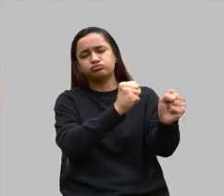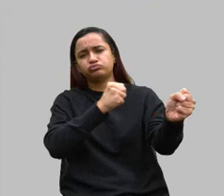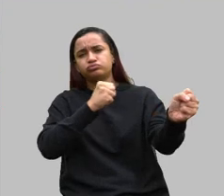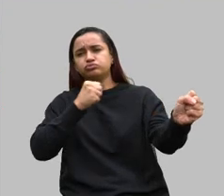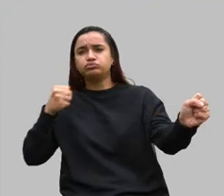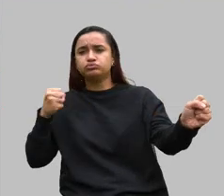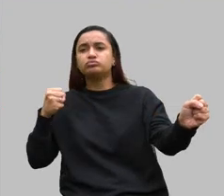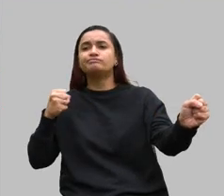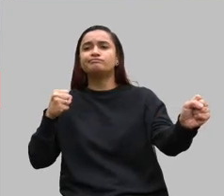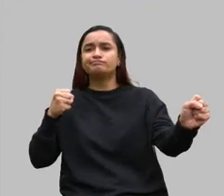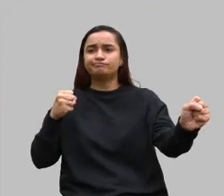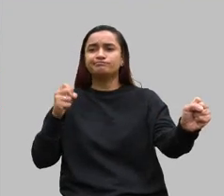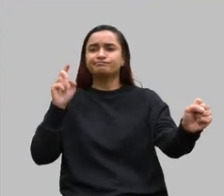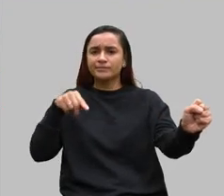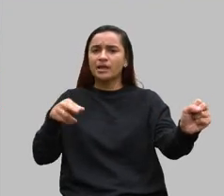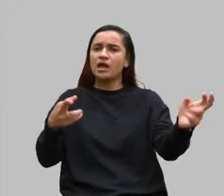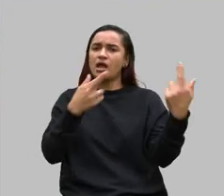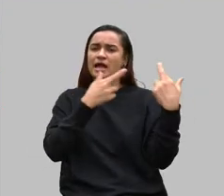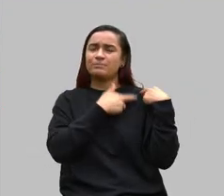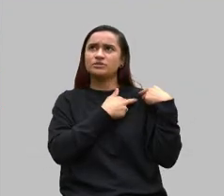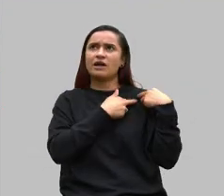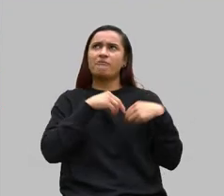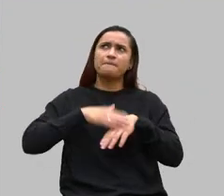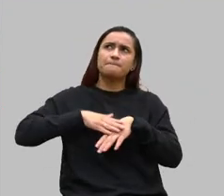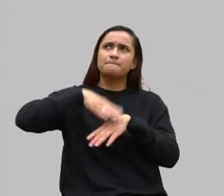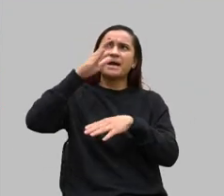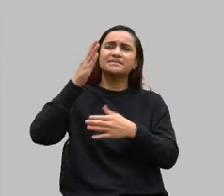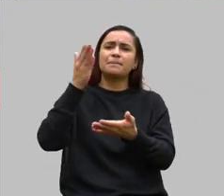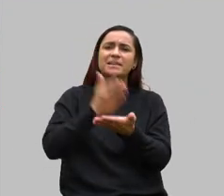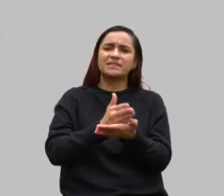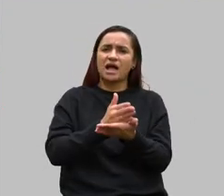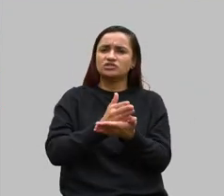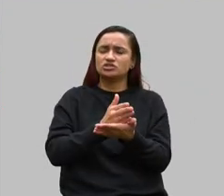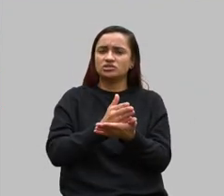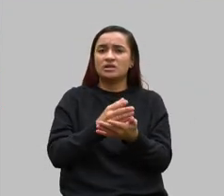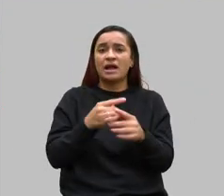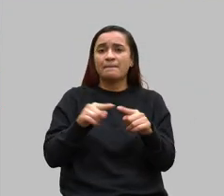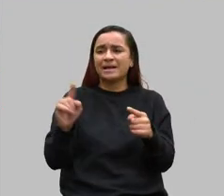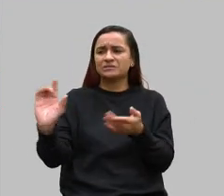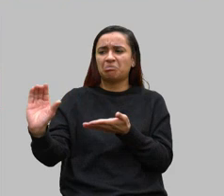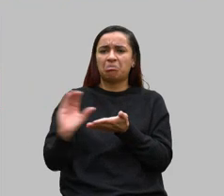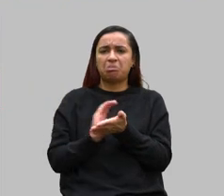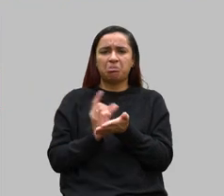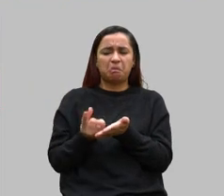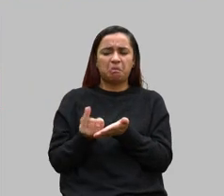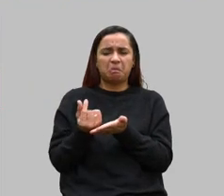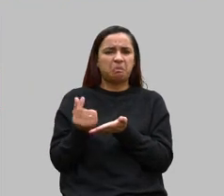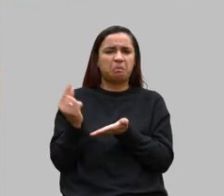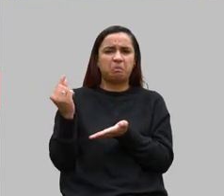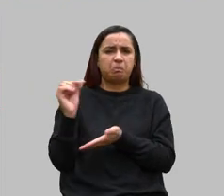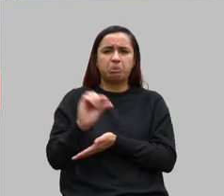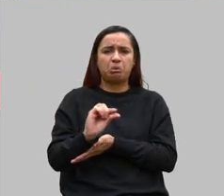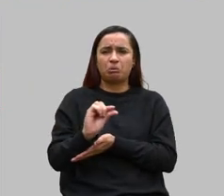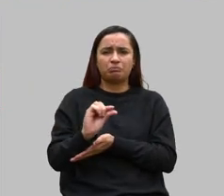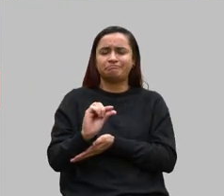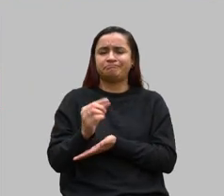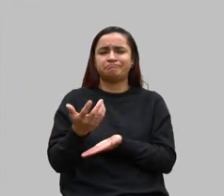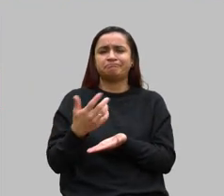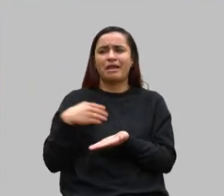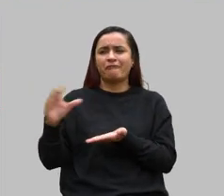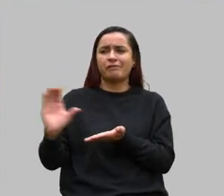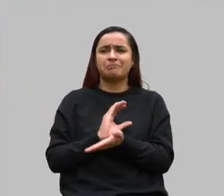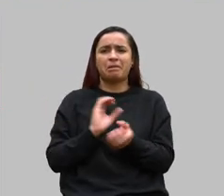ali por metade mais da metade e ficamos apenas com a Mixaria dos investimentos que mal